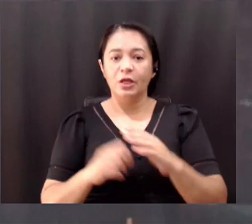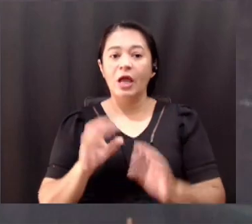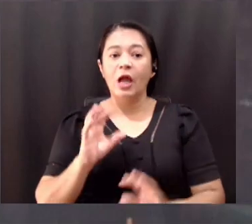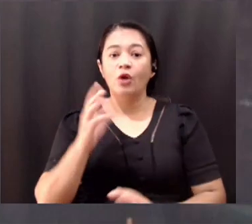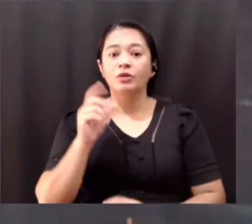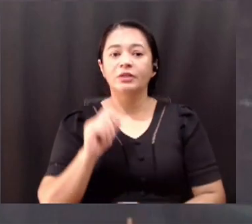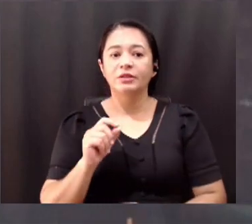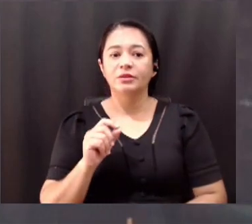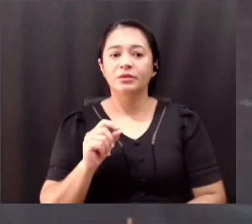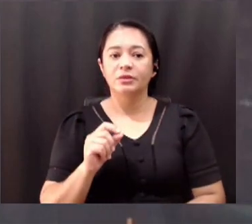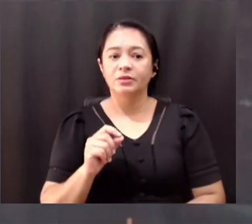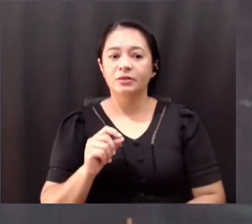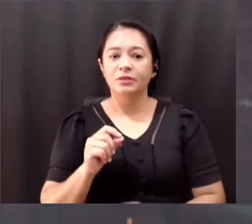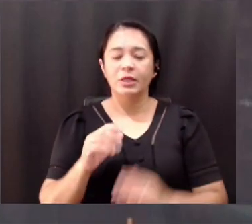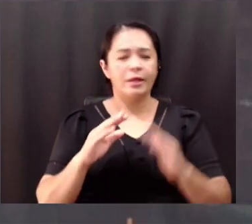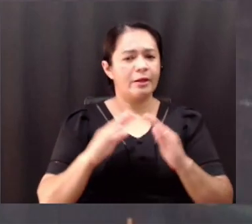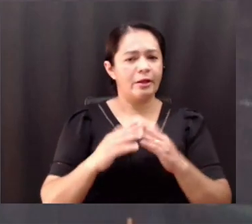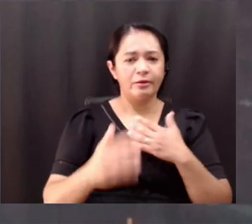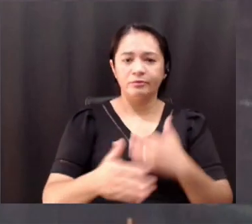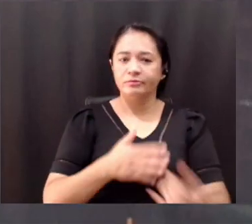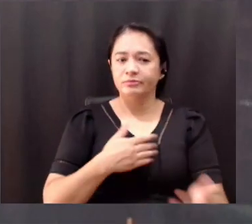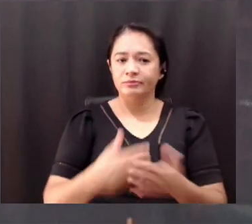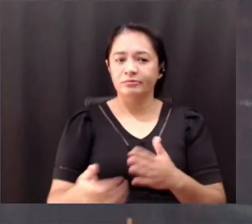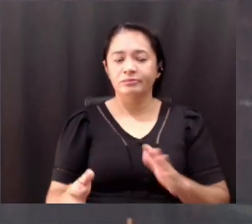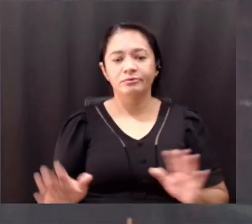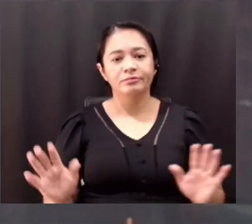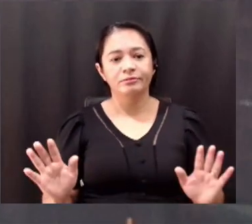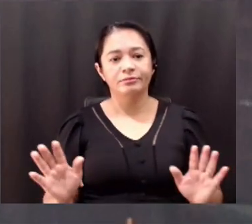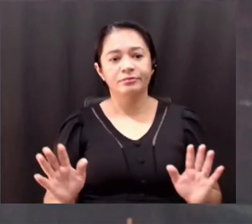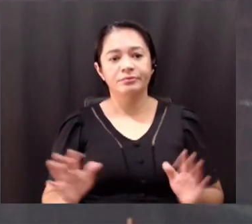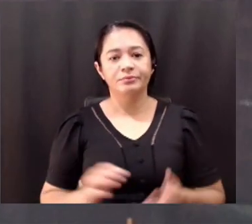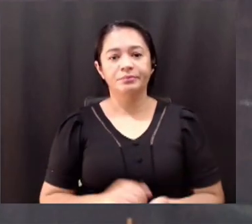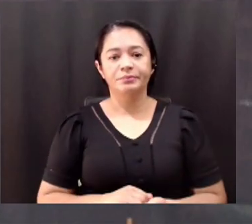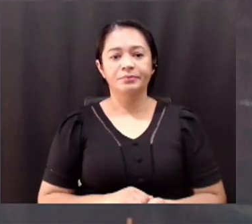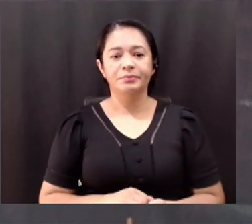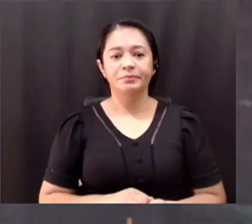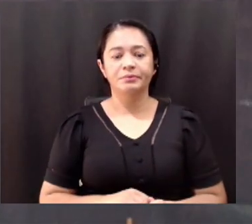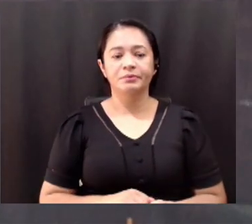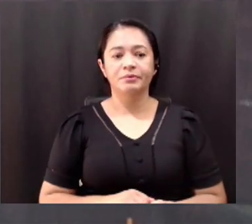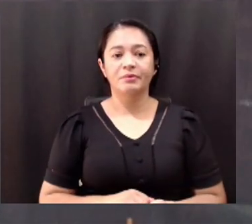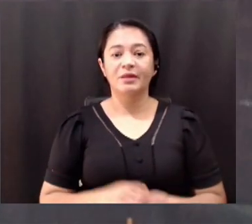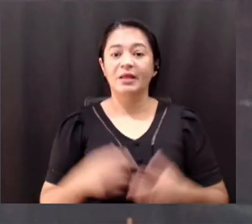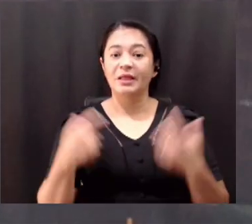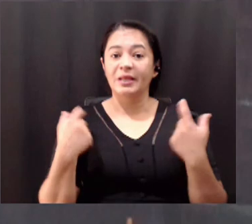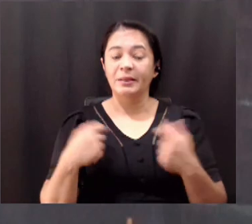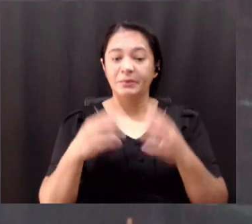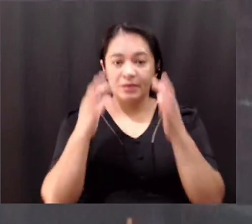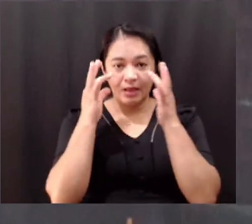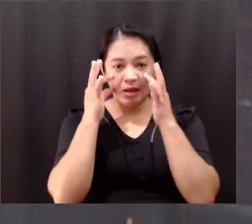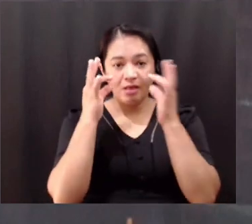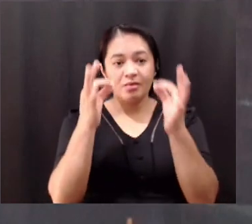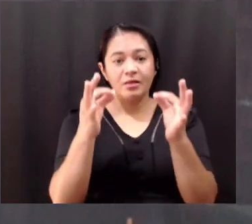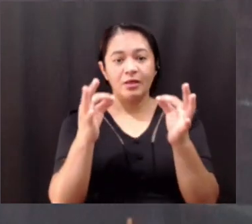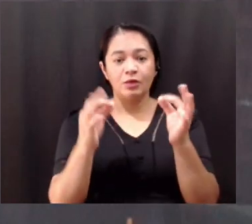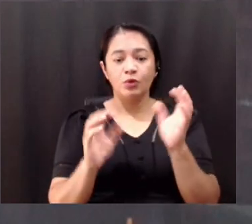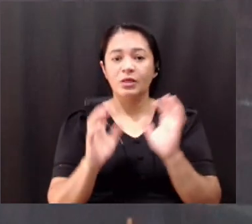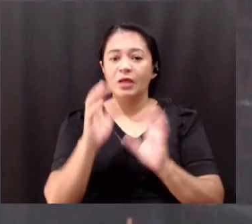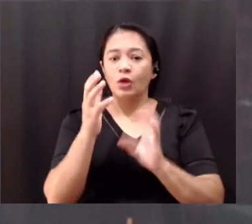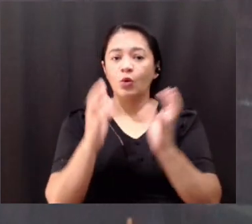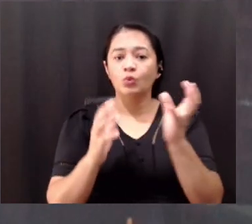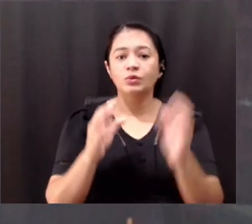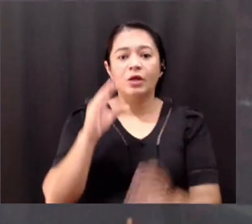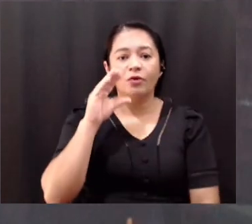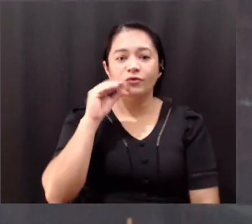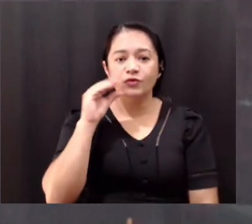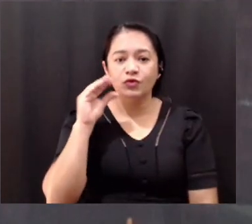seja em casa, seja na empresa, seja em home office. Uhum. Ela tem que estar atenta ao que está acontecendo com seus funcionários. Então, é um limite muito que